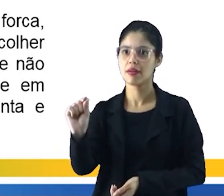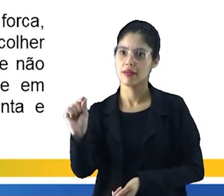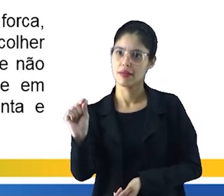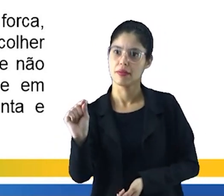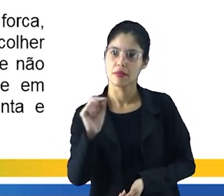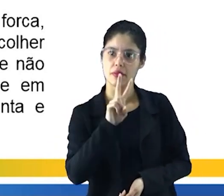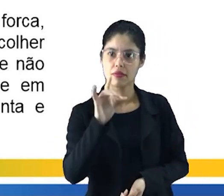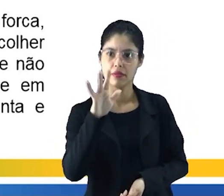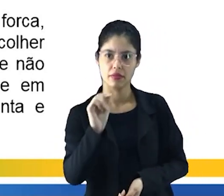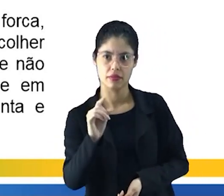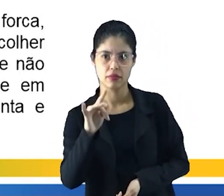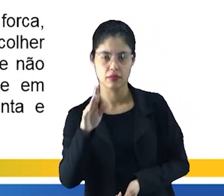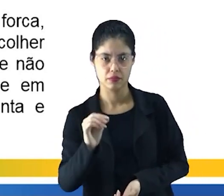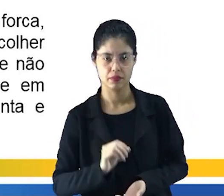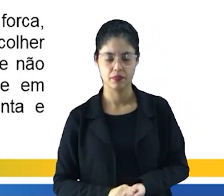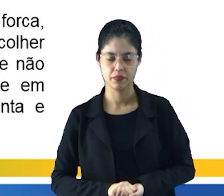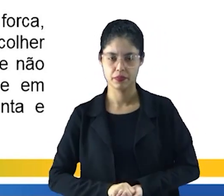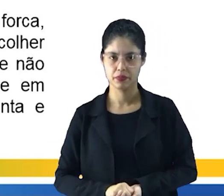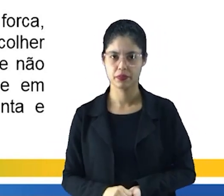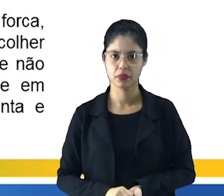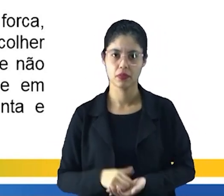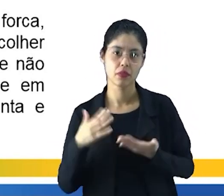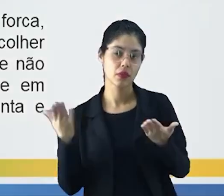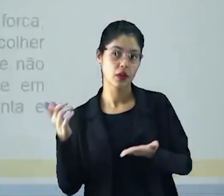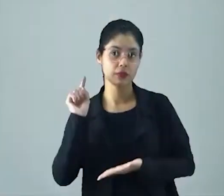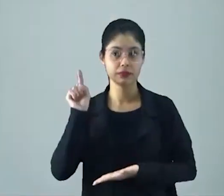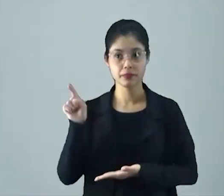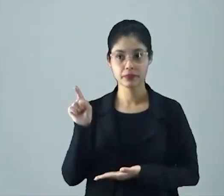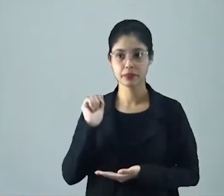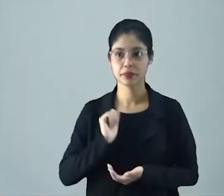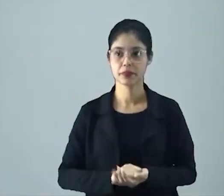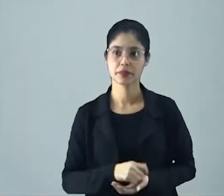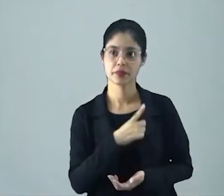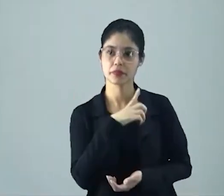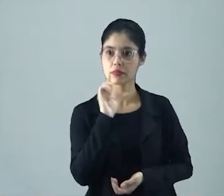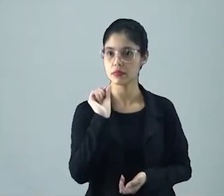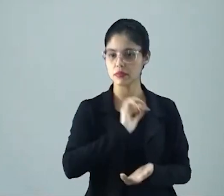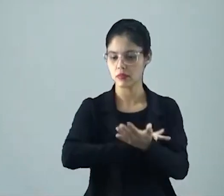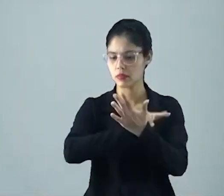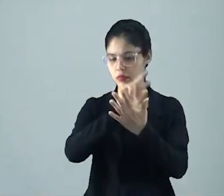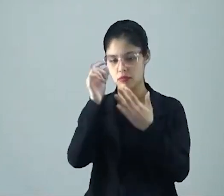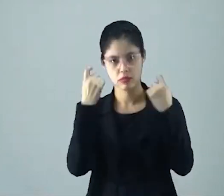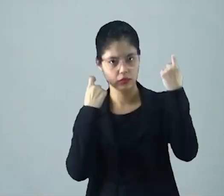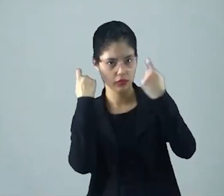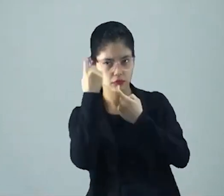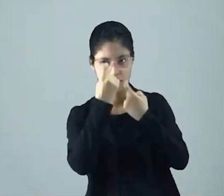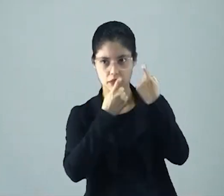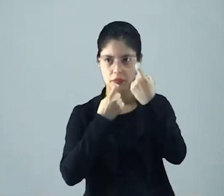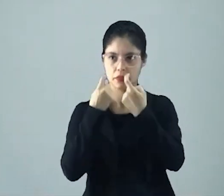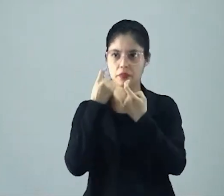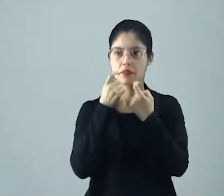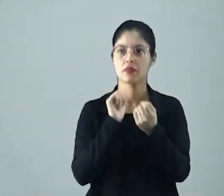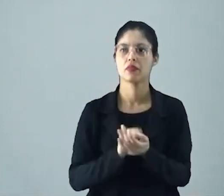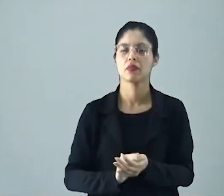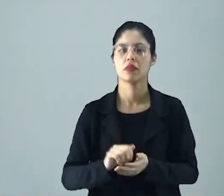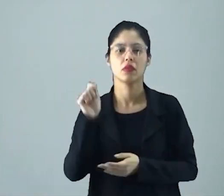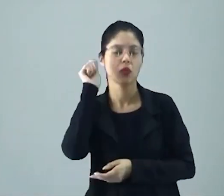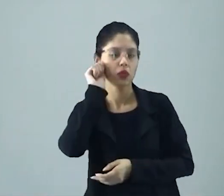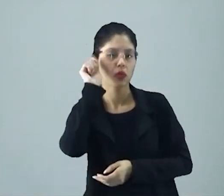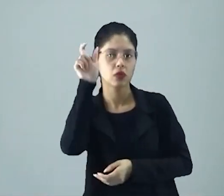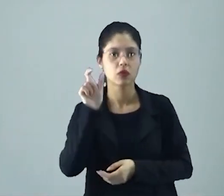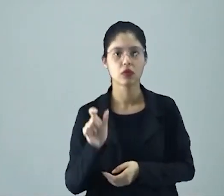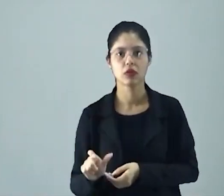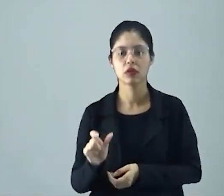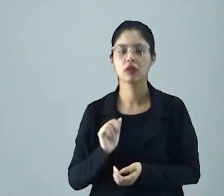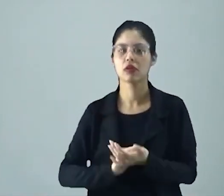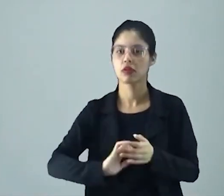de Vila Diogo. Certo? Então aqui nós temos várias expressões, né, que o autor vai trazendo